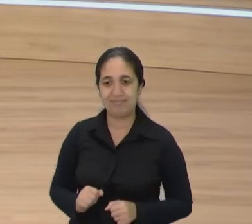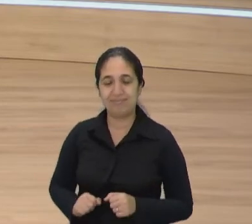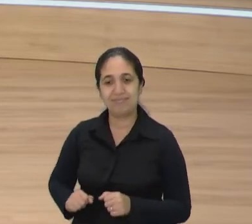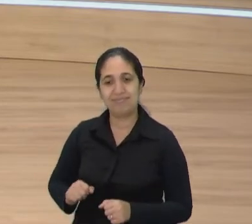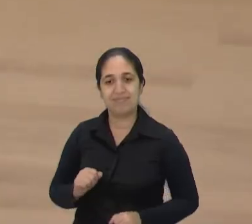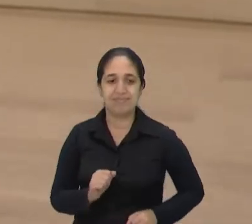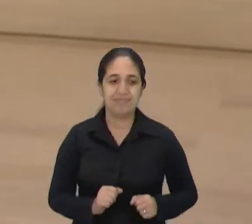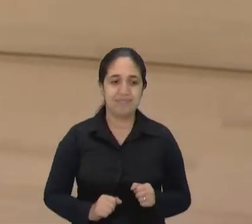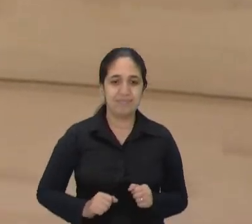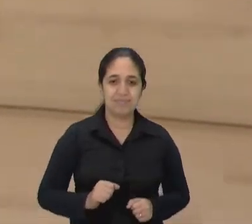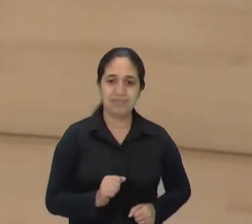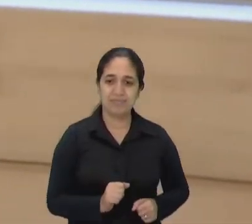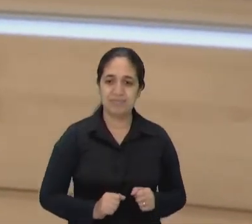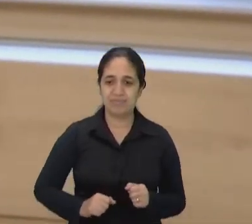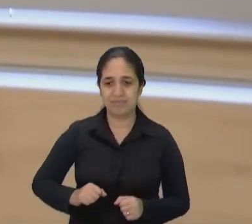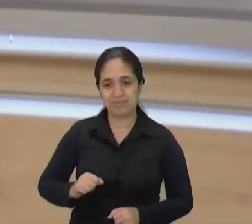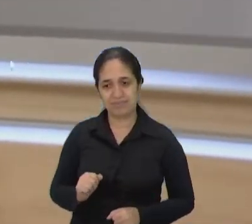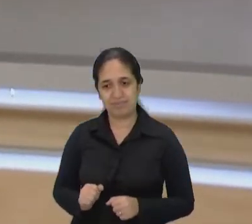Passo básico.